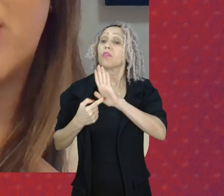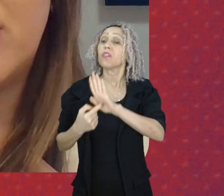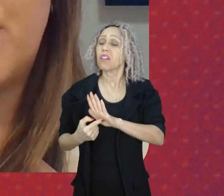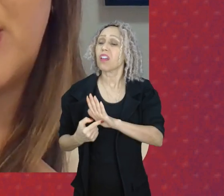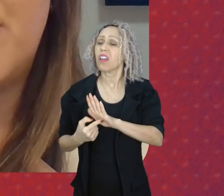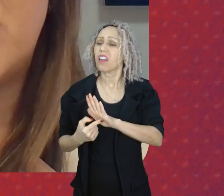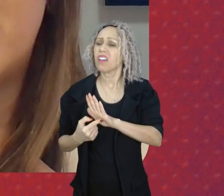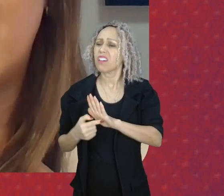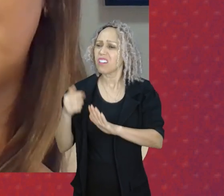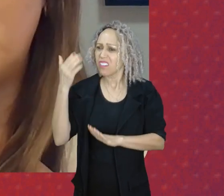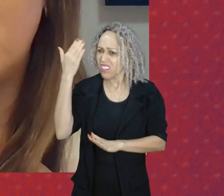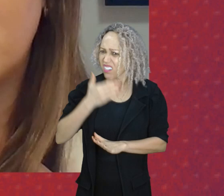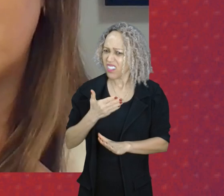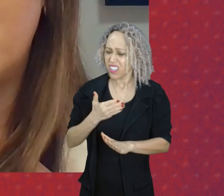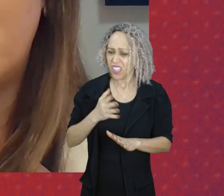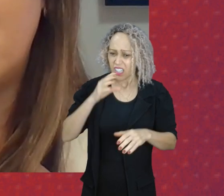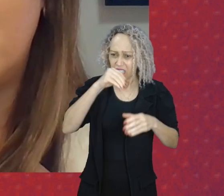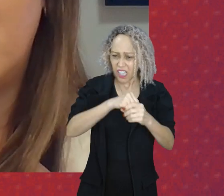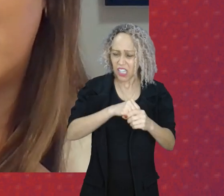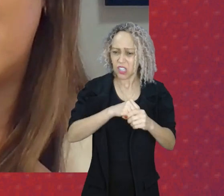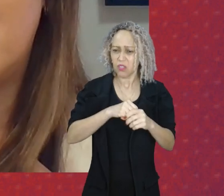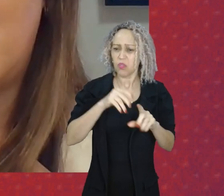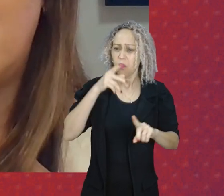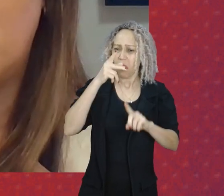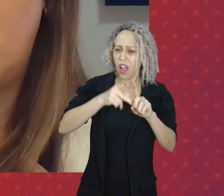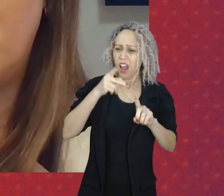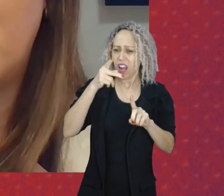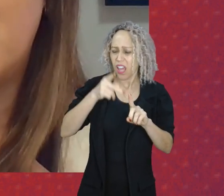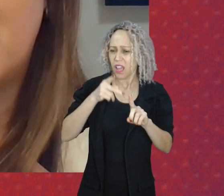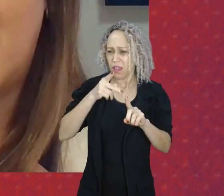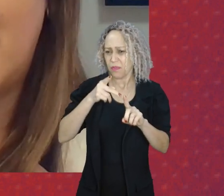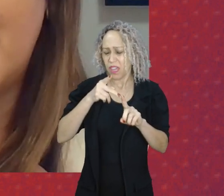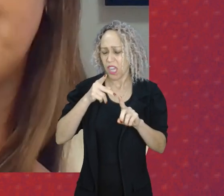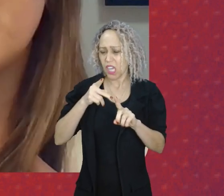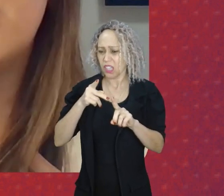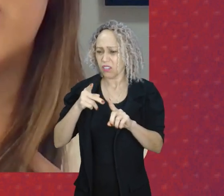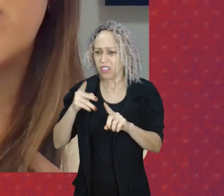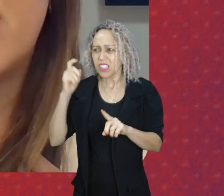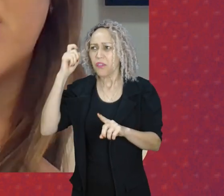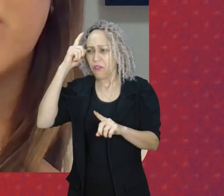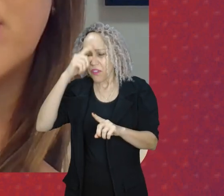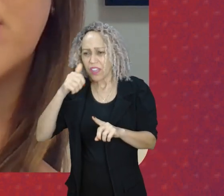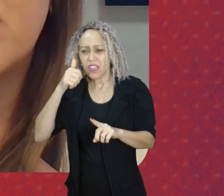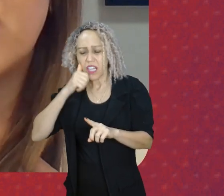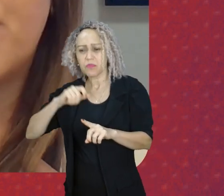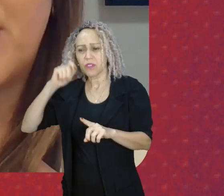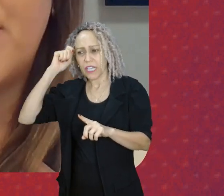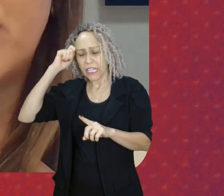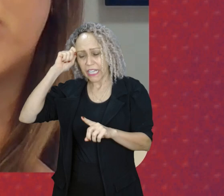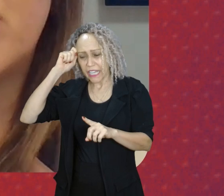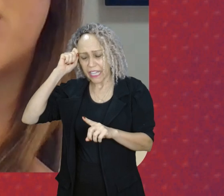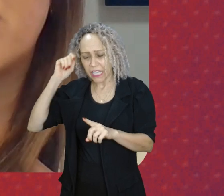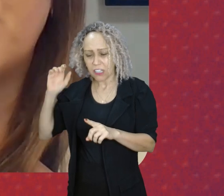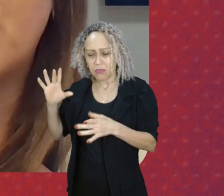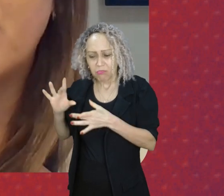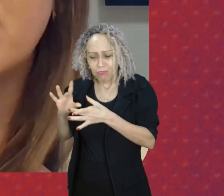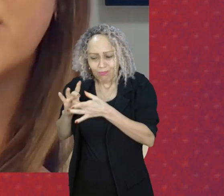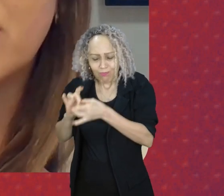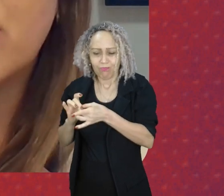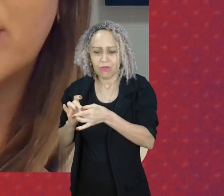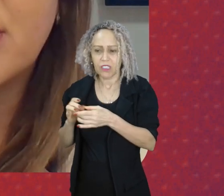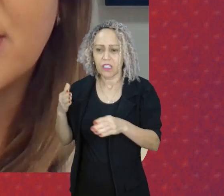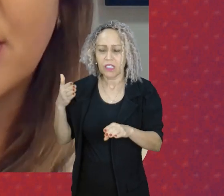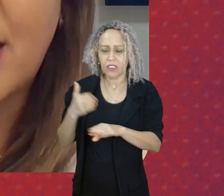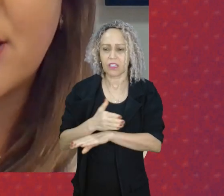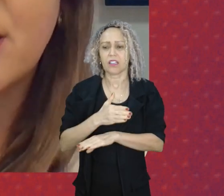que a gente ainda tem no parlamento e daí a importância das mulheres negras entrarem de forma organizada, o descaso que ainda existe no parlamento com relação à